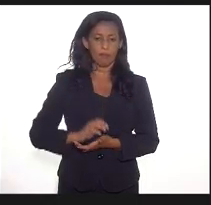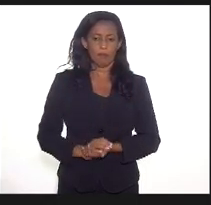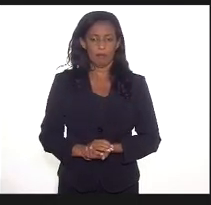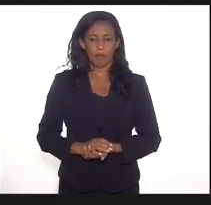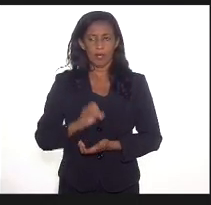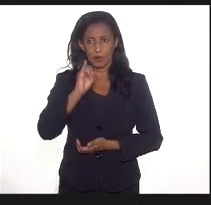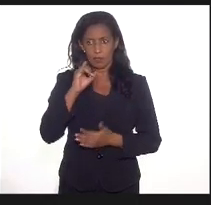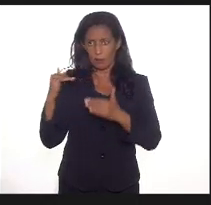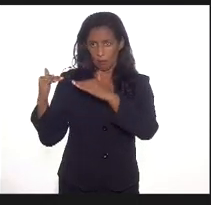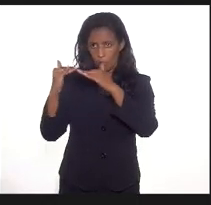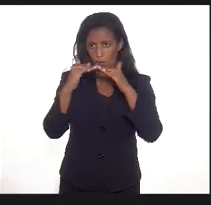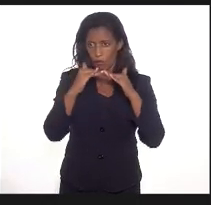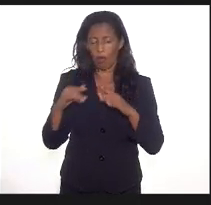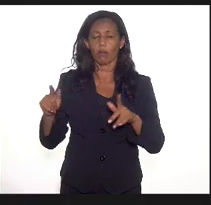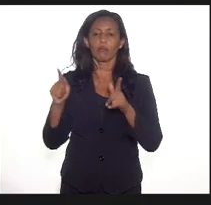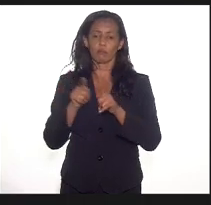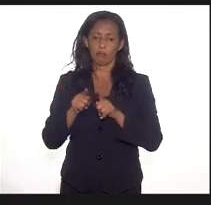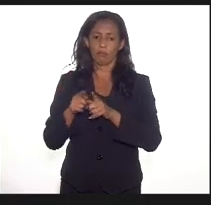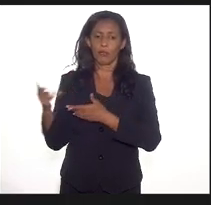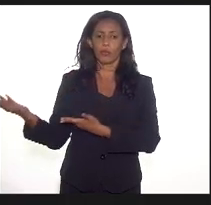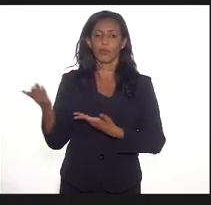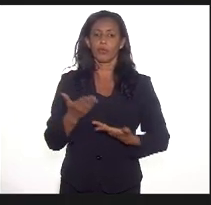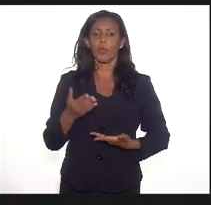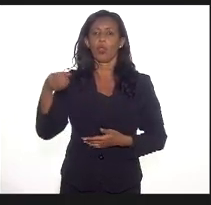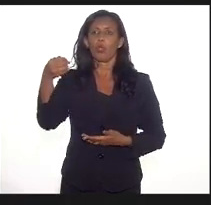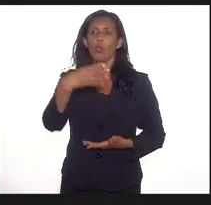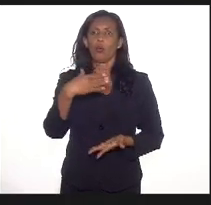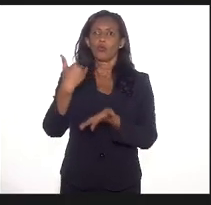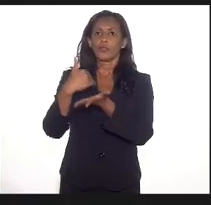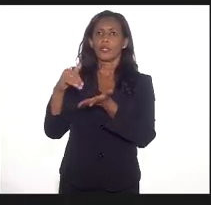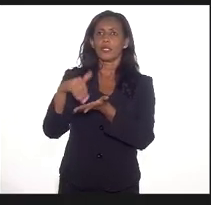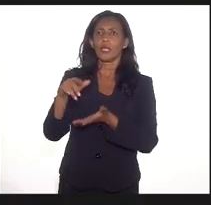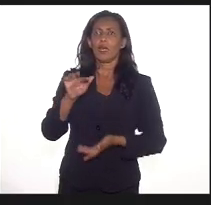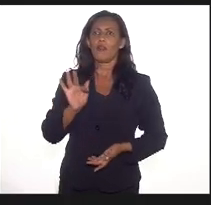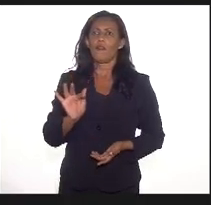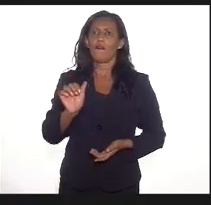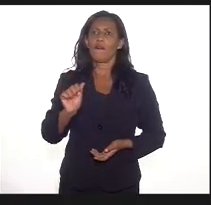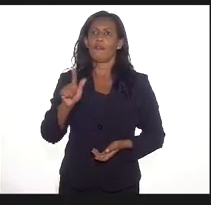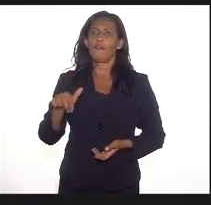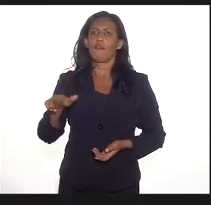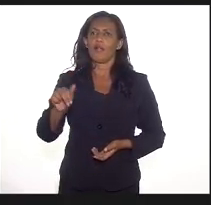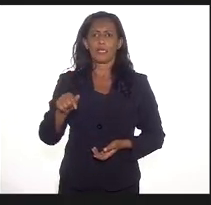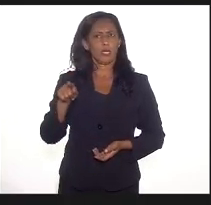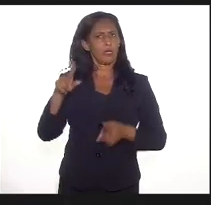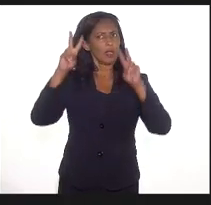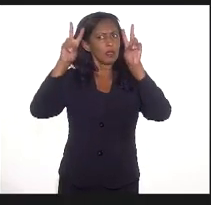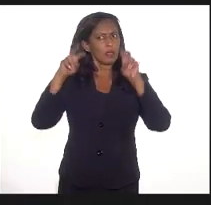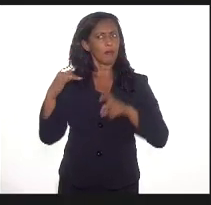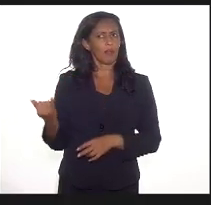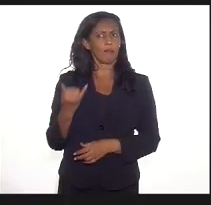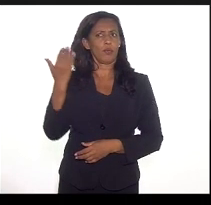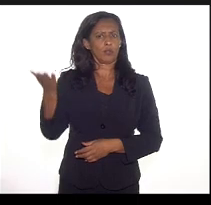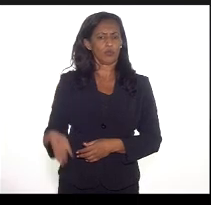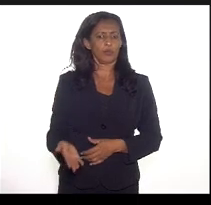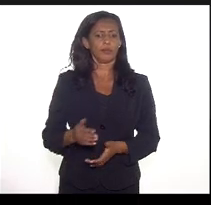excelências concordem, também convidar o novo secretário de Fazenda, porque é um tema que é pertinente a ele. Pode ser